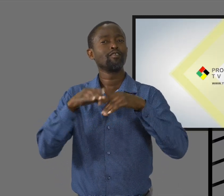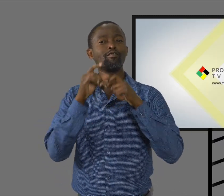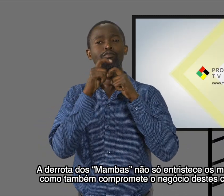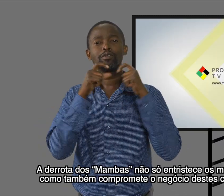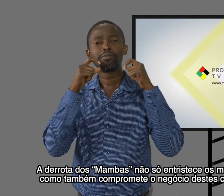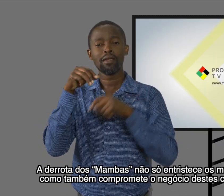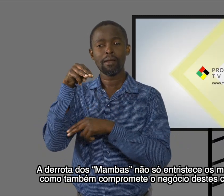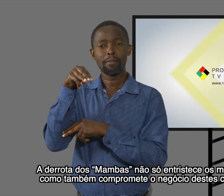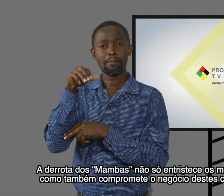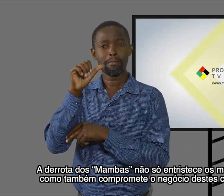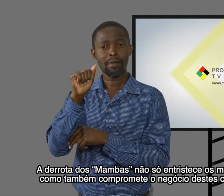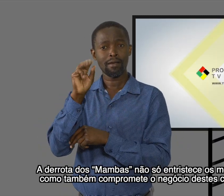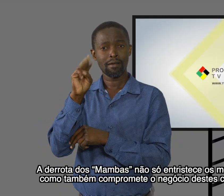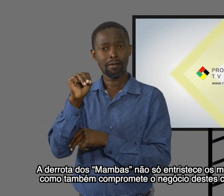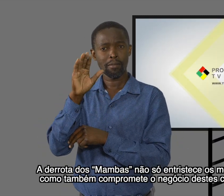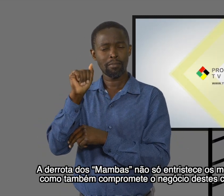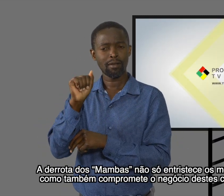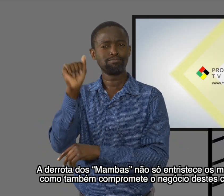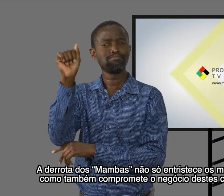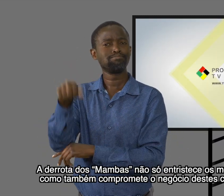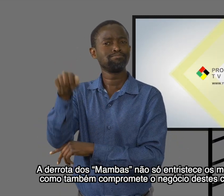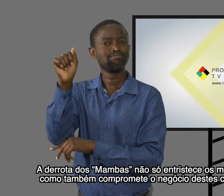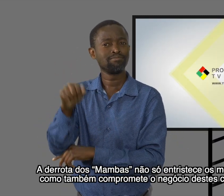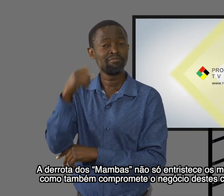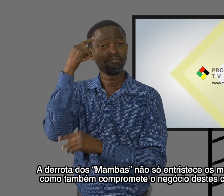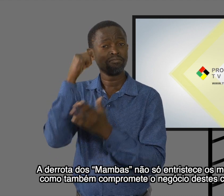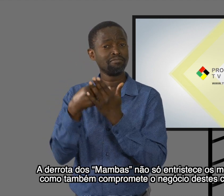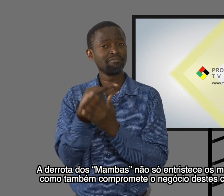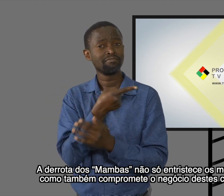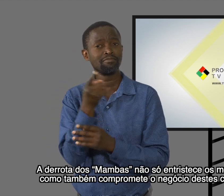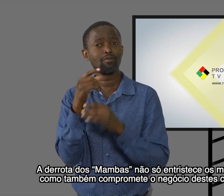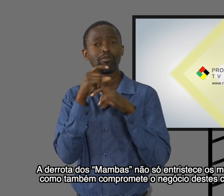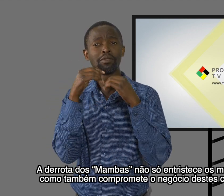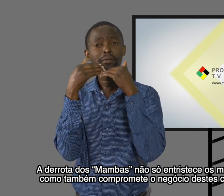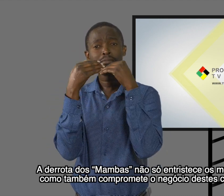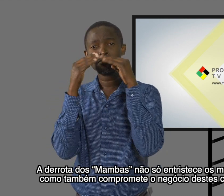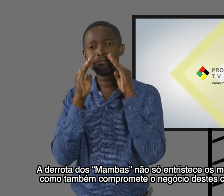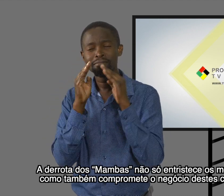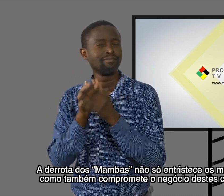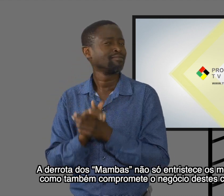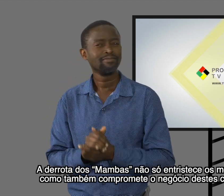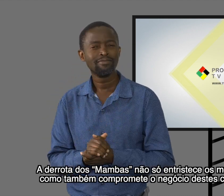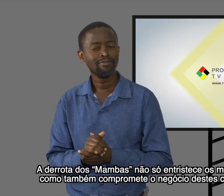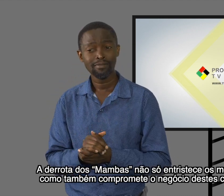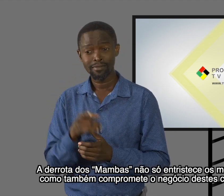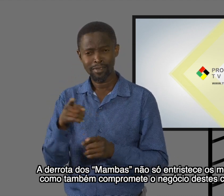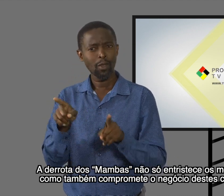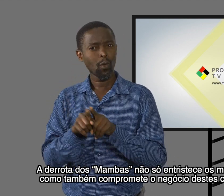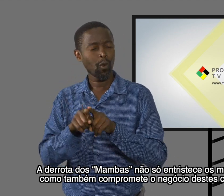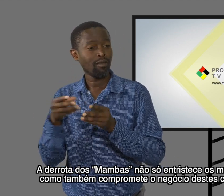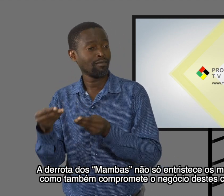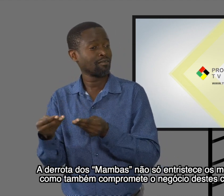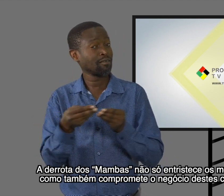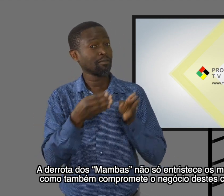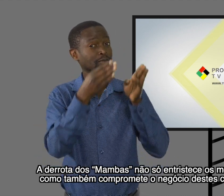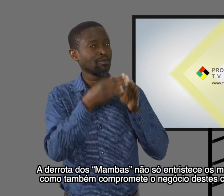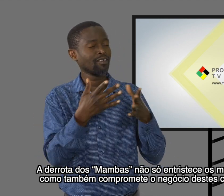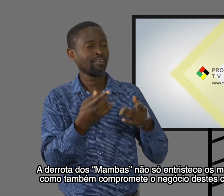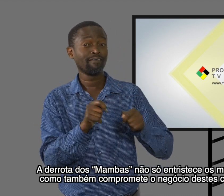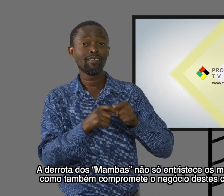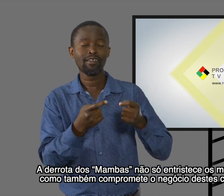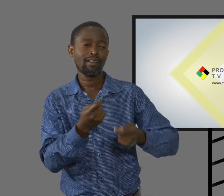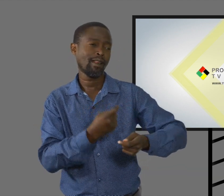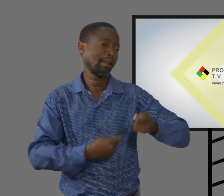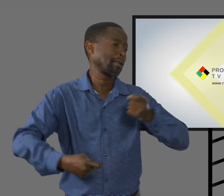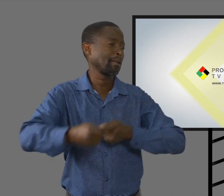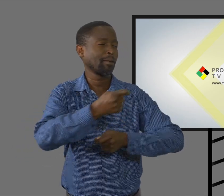A derrota dos Mambas não só entristece os moçambicanos, como também compromete o negócio destes